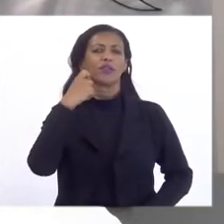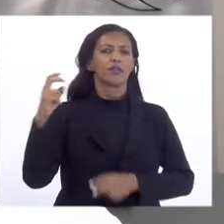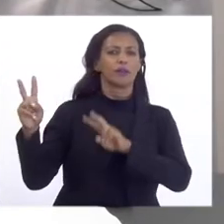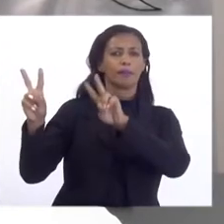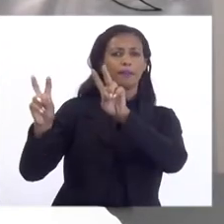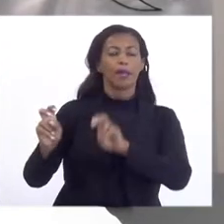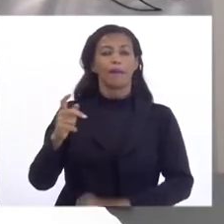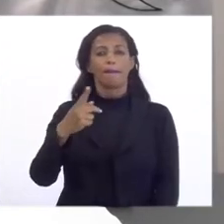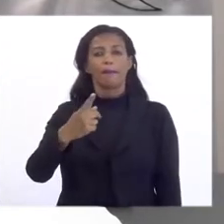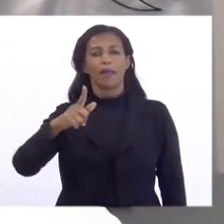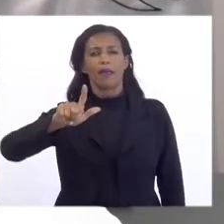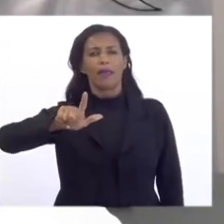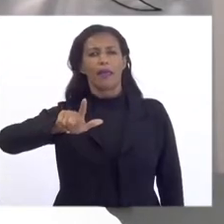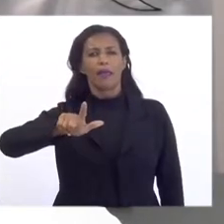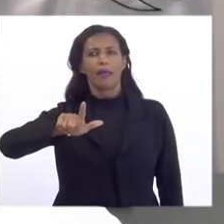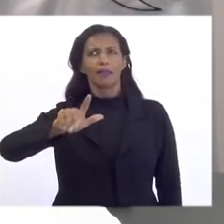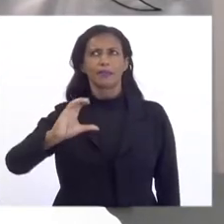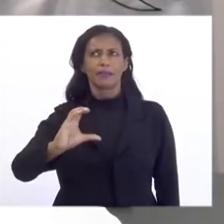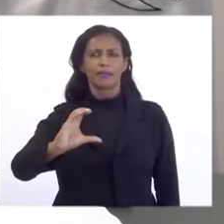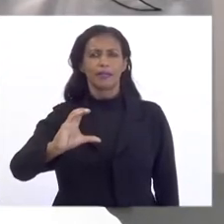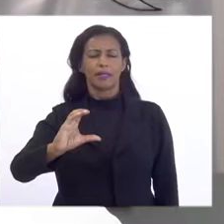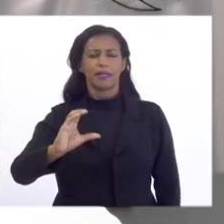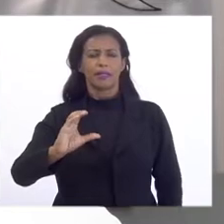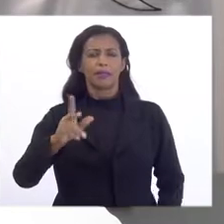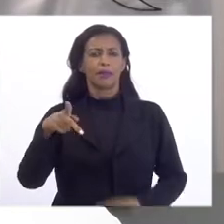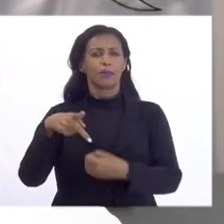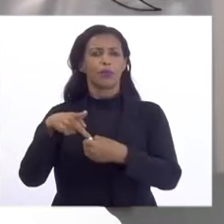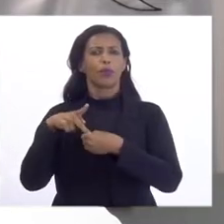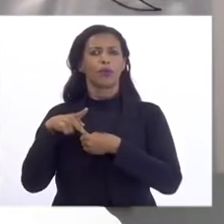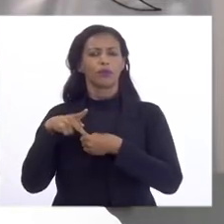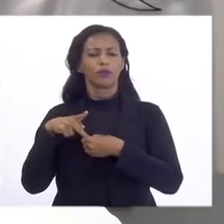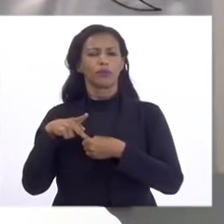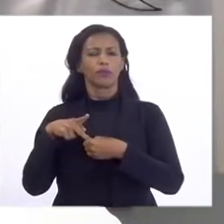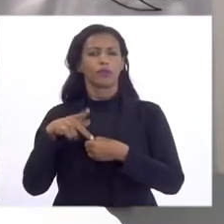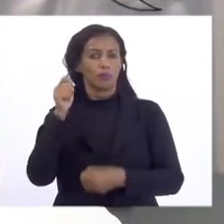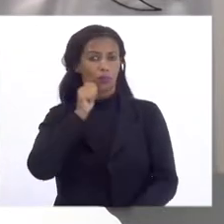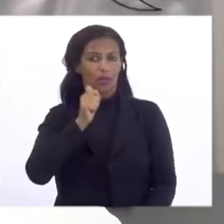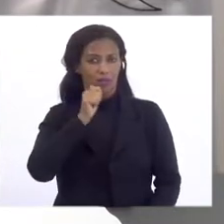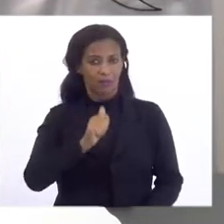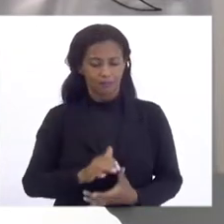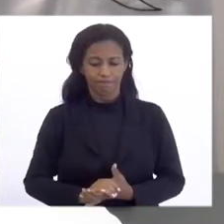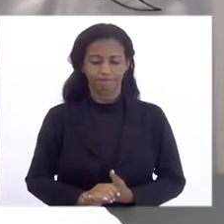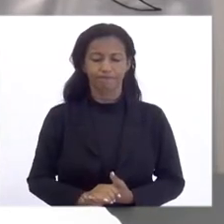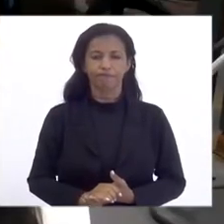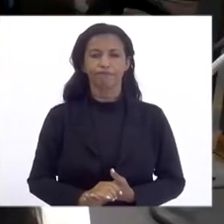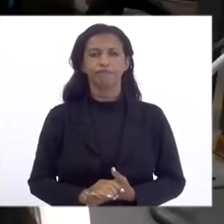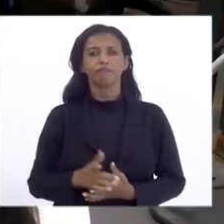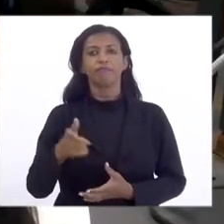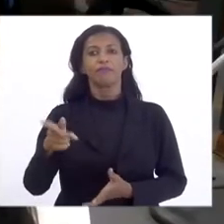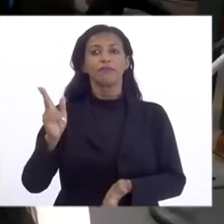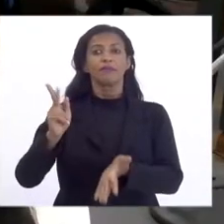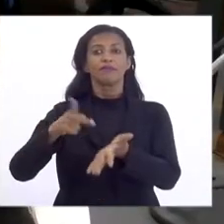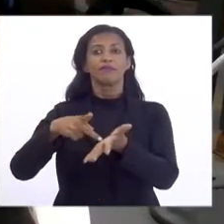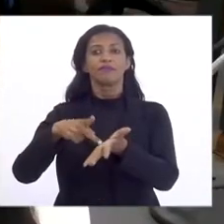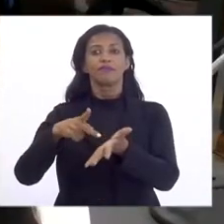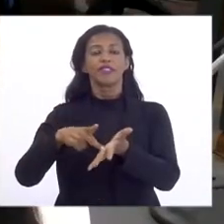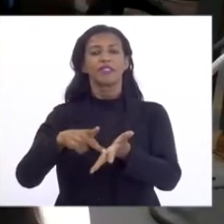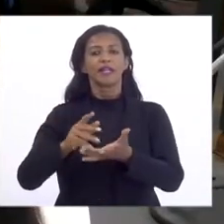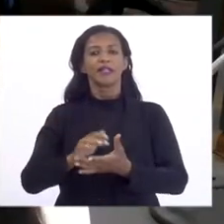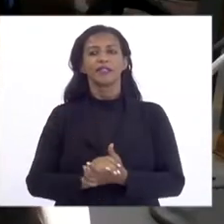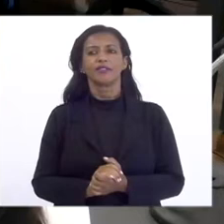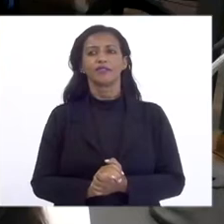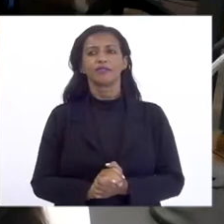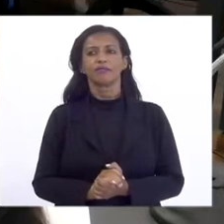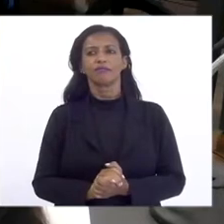do PLC da Procuradoria da Mulher, ele foi, na verdade, a deputada Mônica